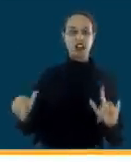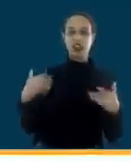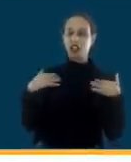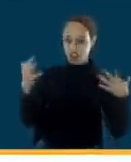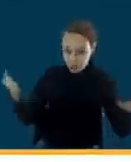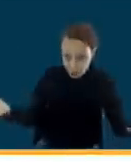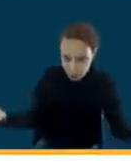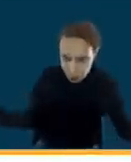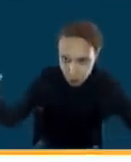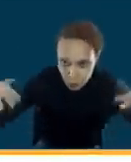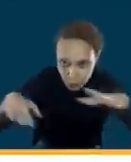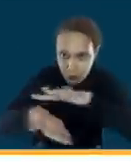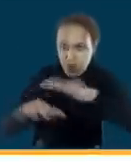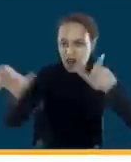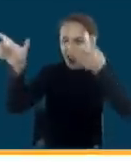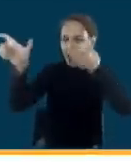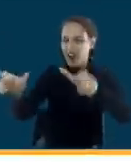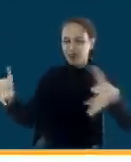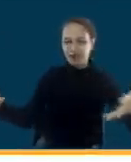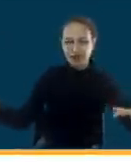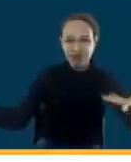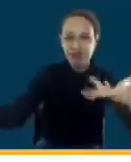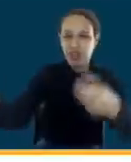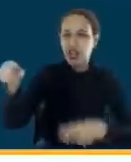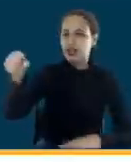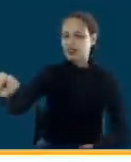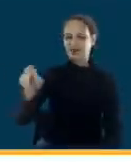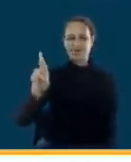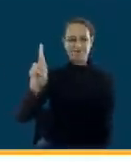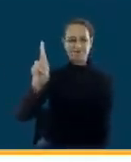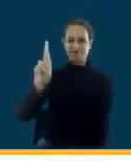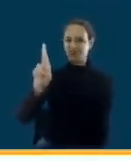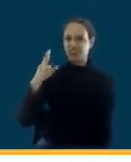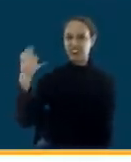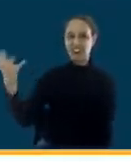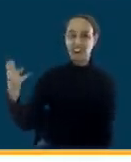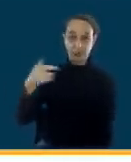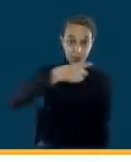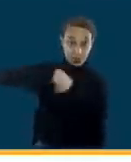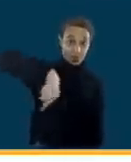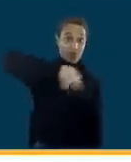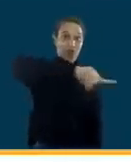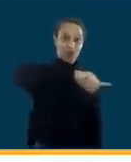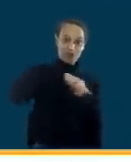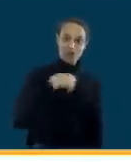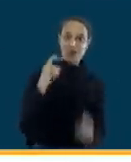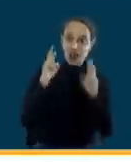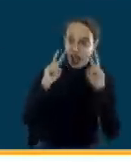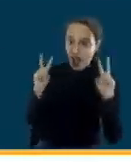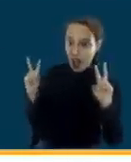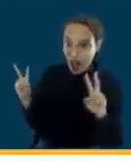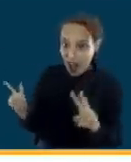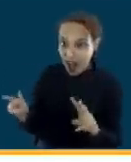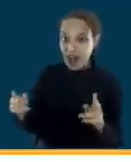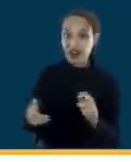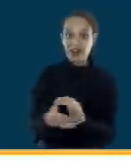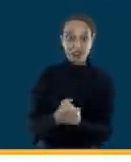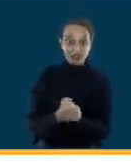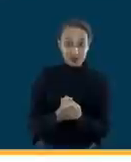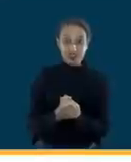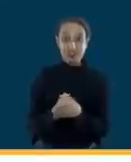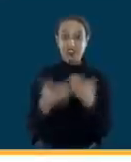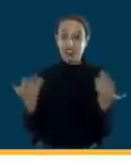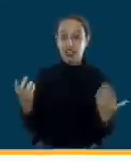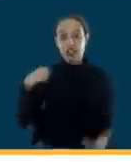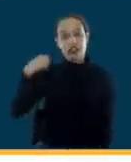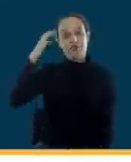essa realeza que você representa, não é para todos nós. Então, a gente não teria como abrir esse curso aqui pensando o